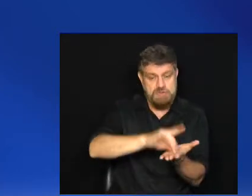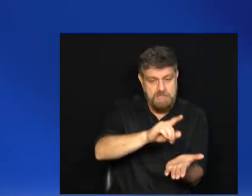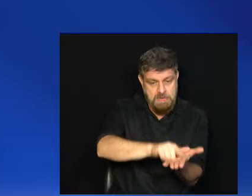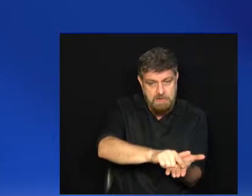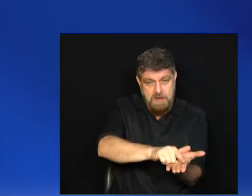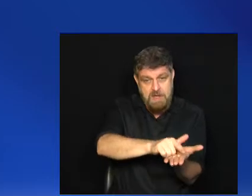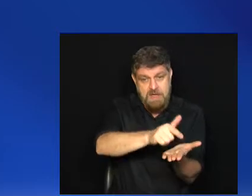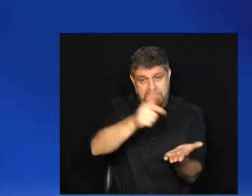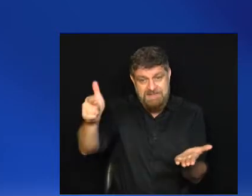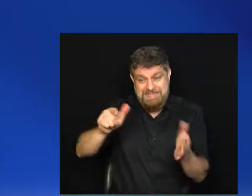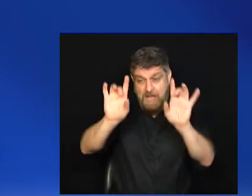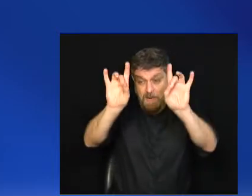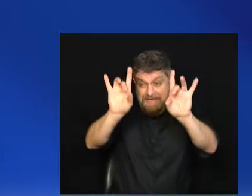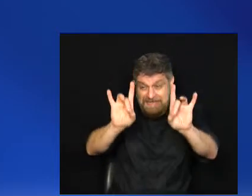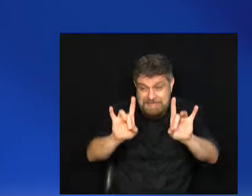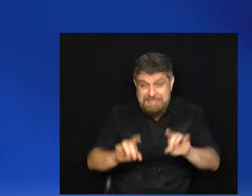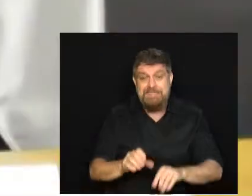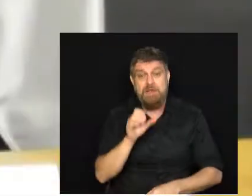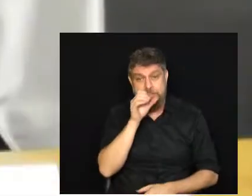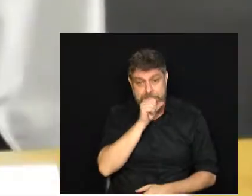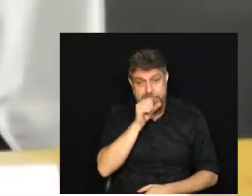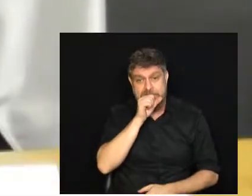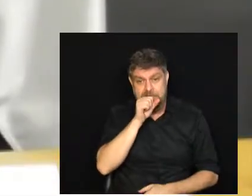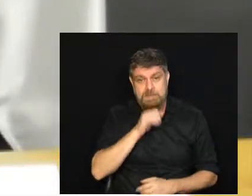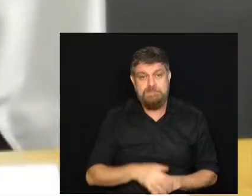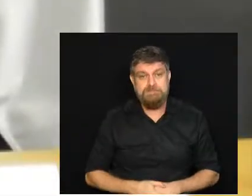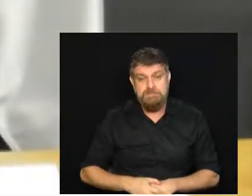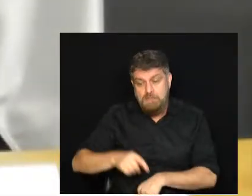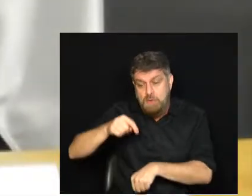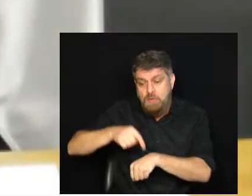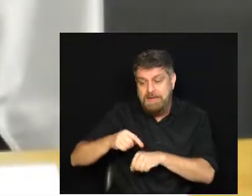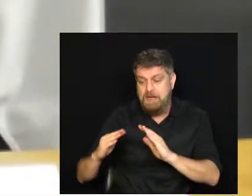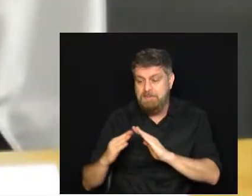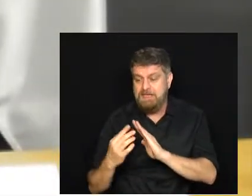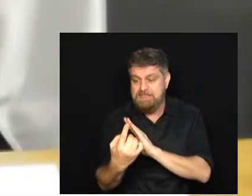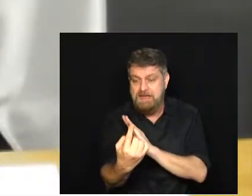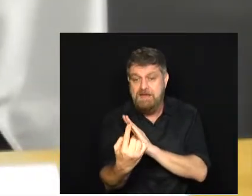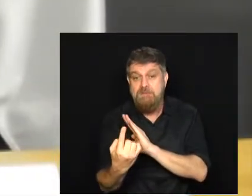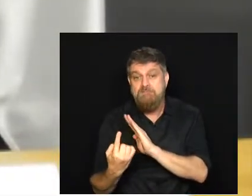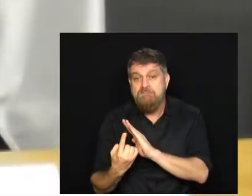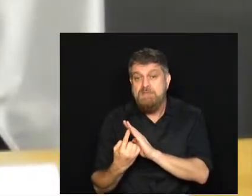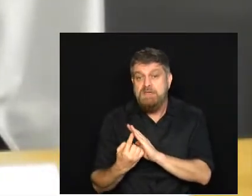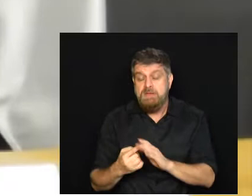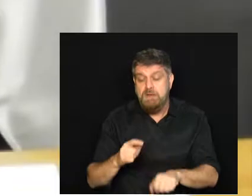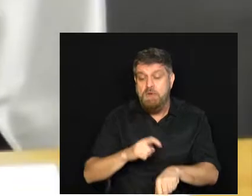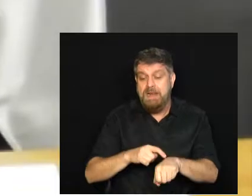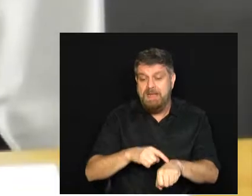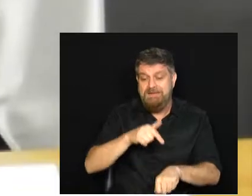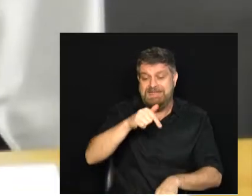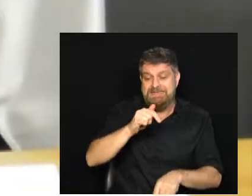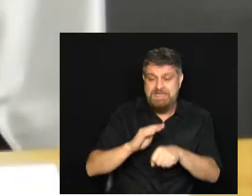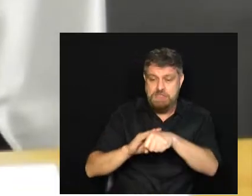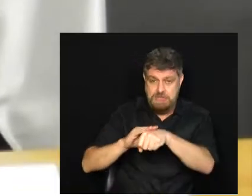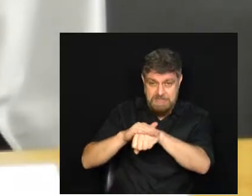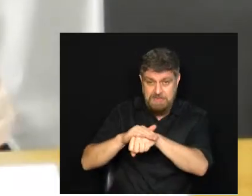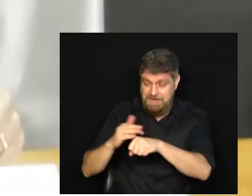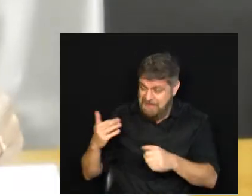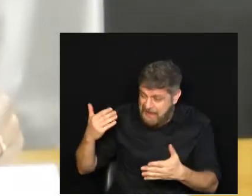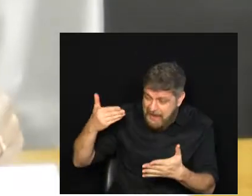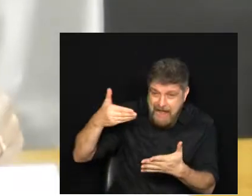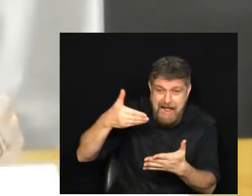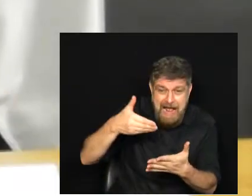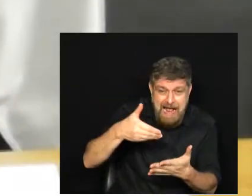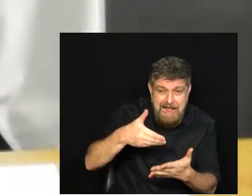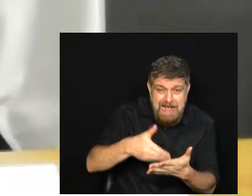Oficial Extraordinário do sábado. O horário do toque de recolher passa a ser das 19 horas e 1 minuto